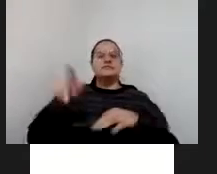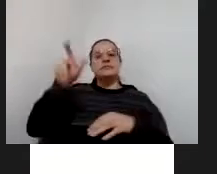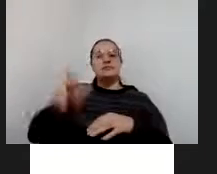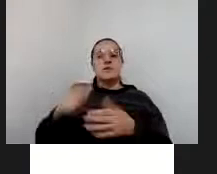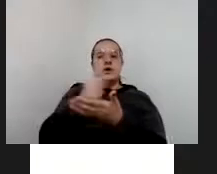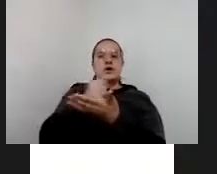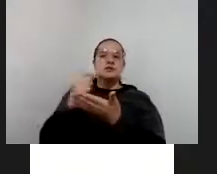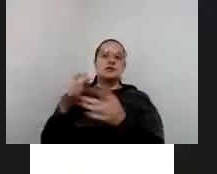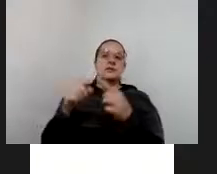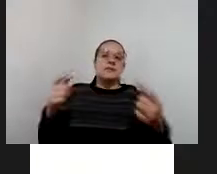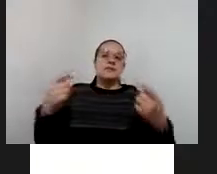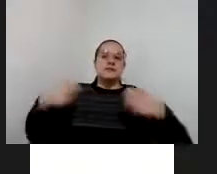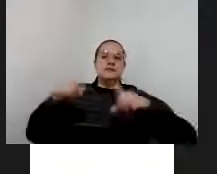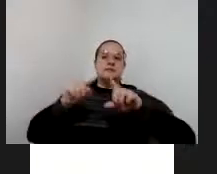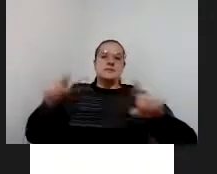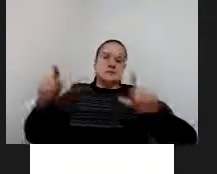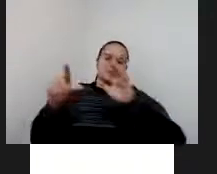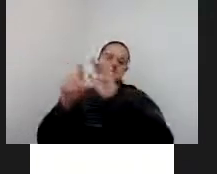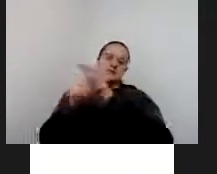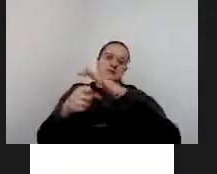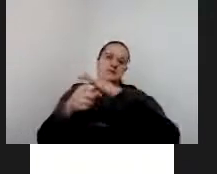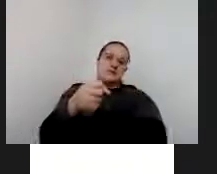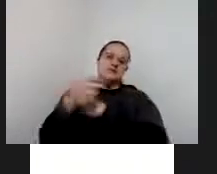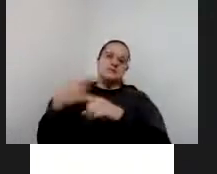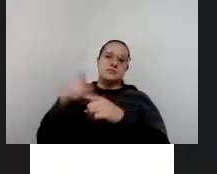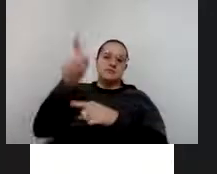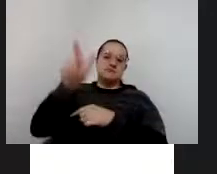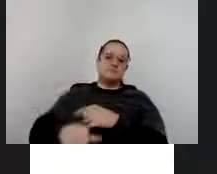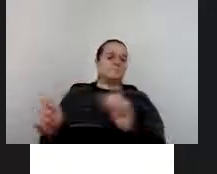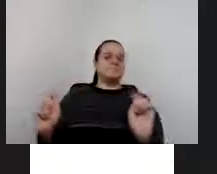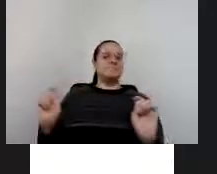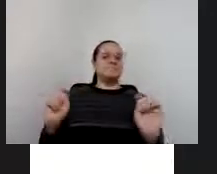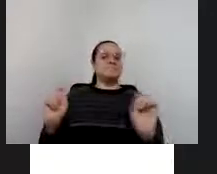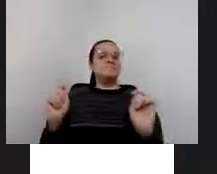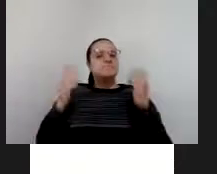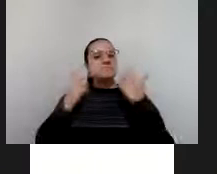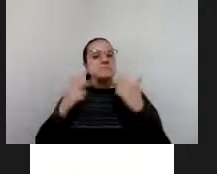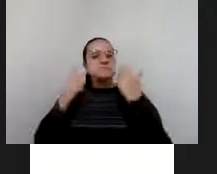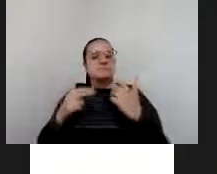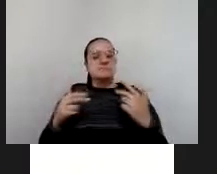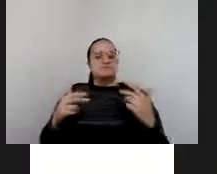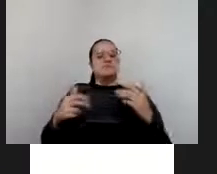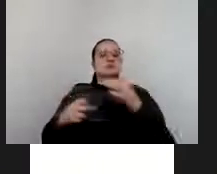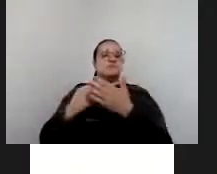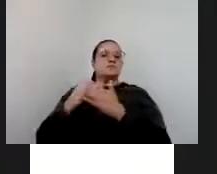necessidade de lei de cotas ou alguma coisa nesse sentido. Então, eu acho